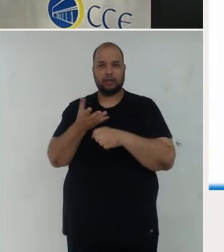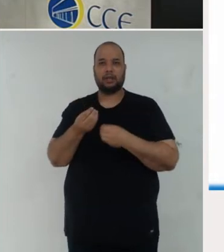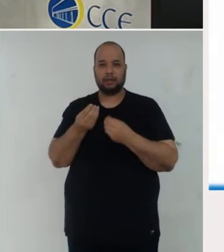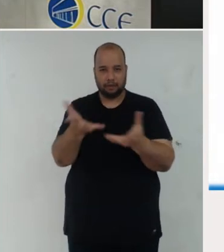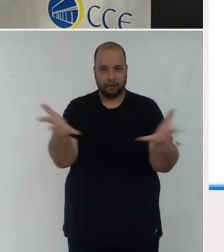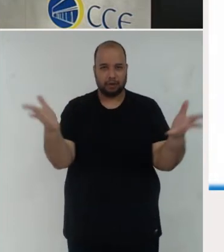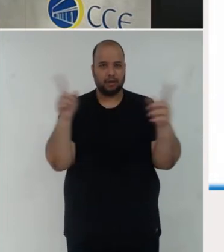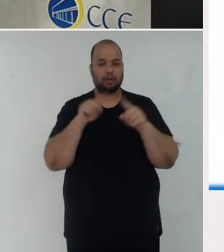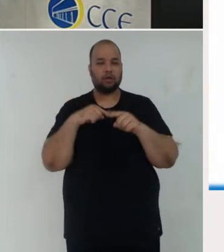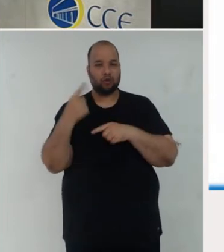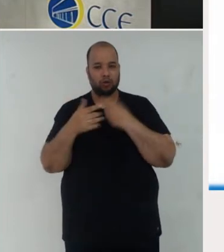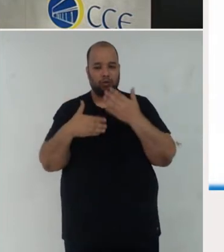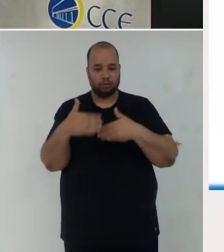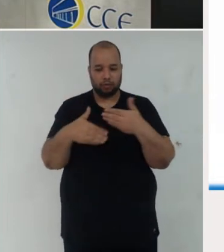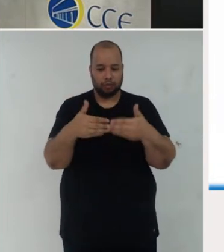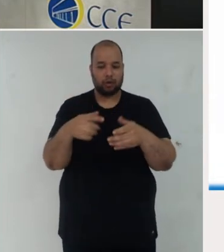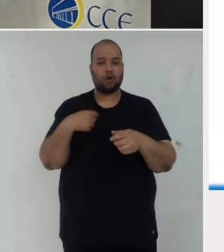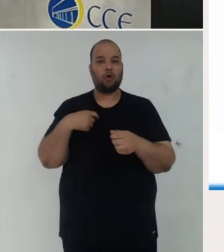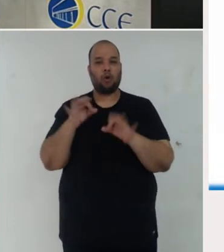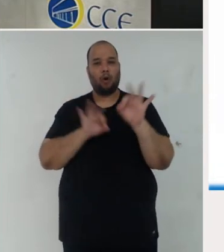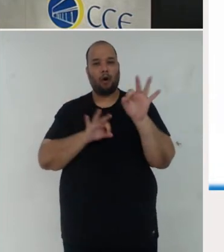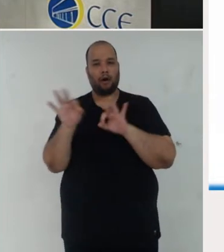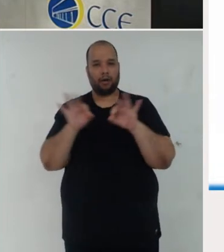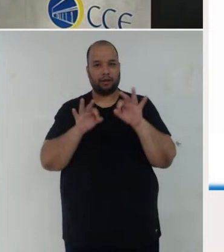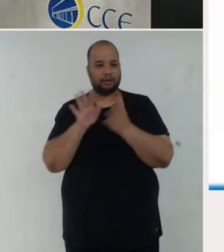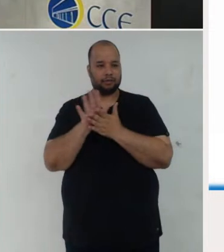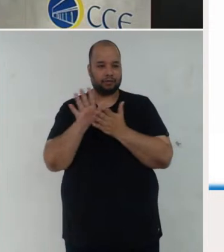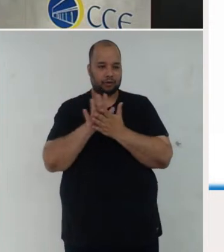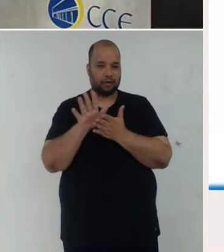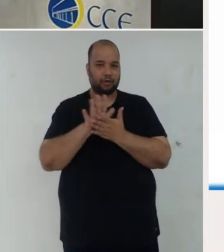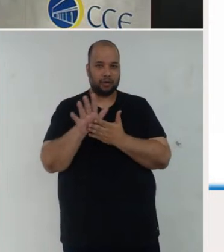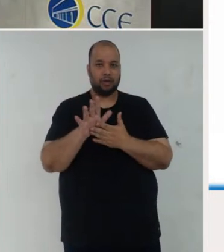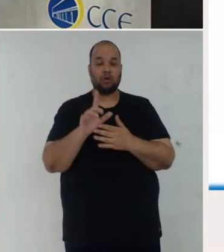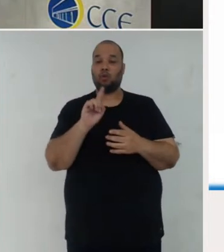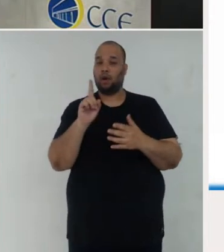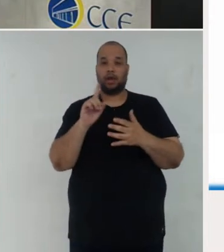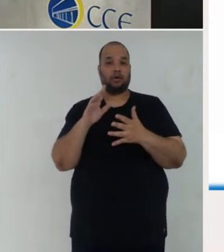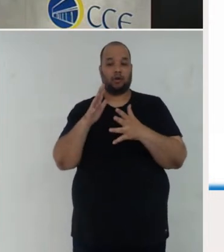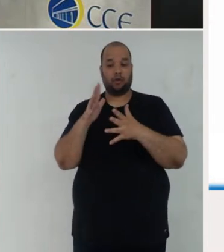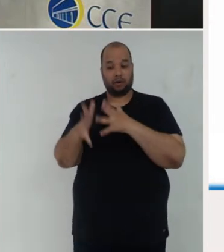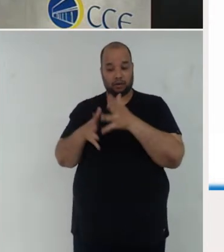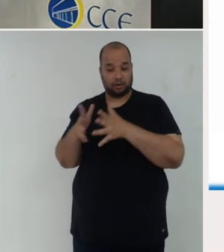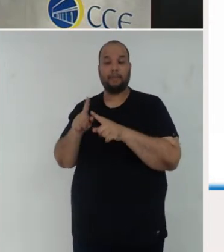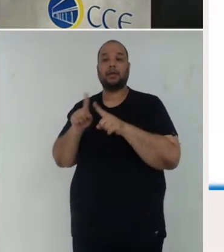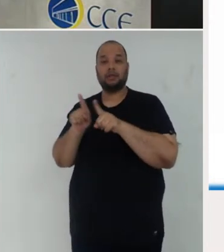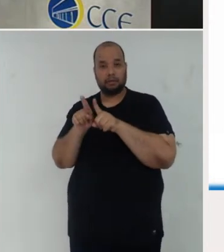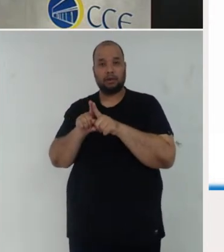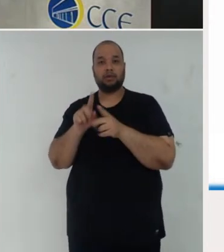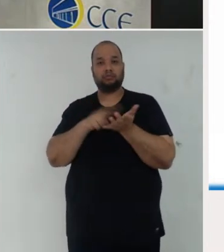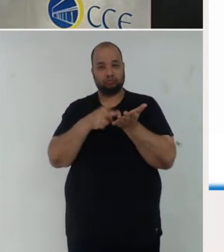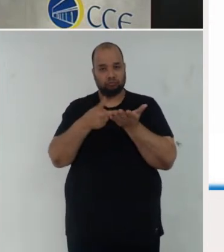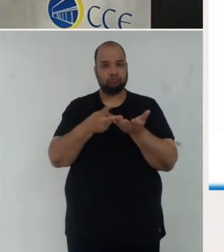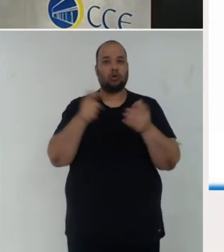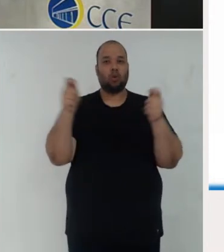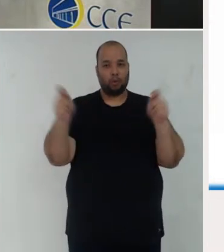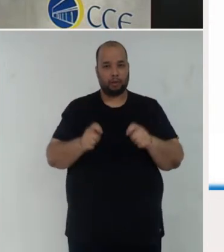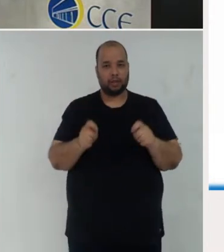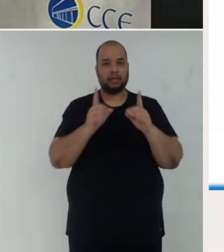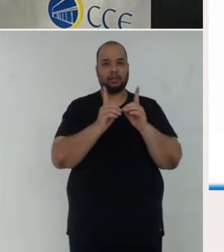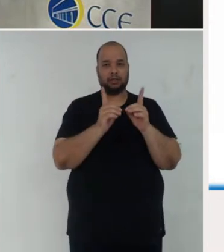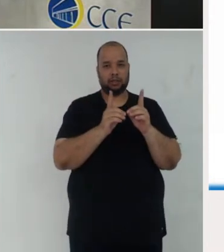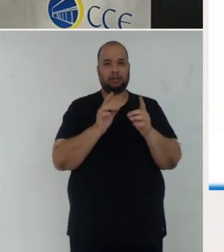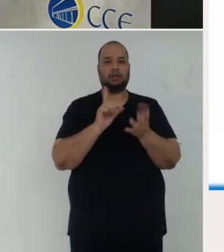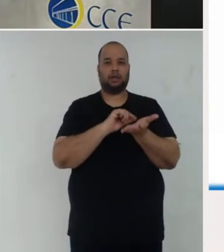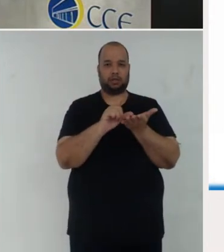a partir da Escola de Altos Estudos, a gente organizou esse volume, que não é só de língua de sinais, é tradução, competência e didática,